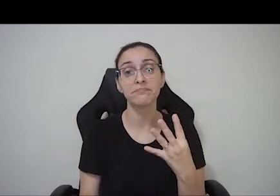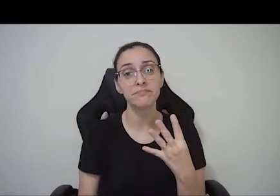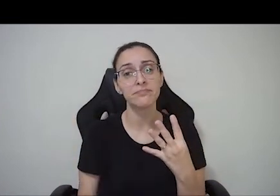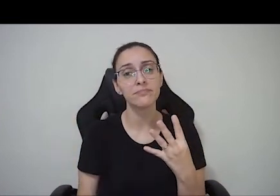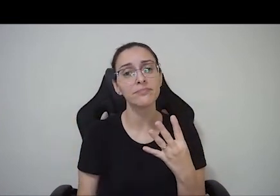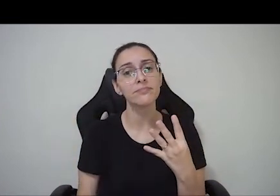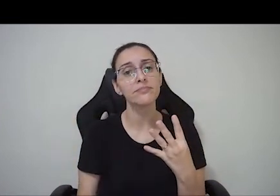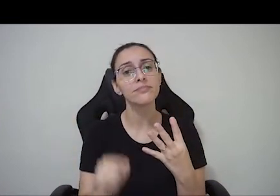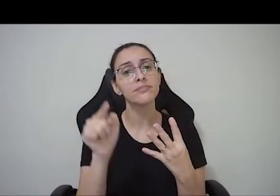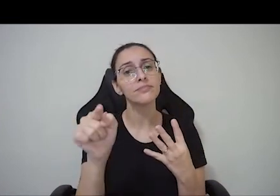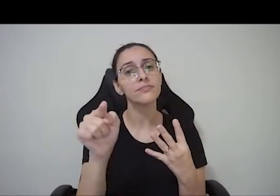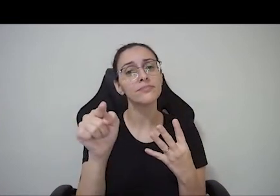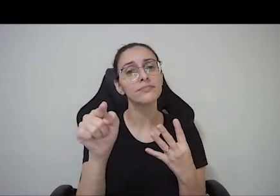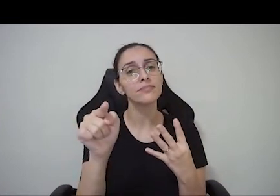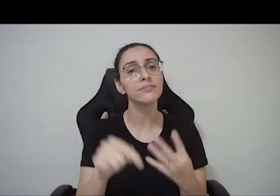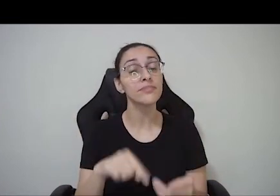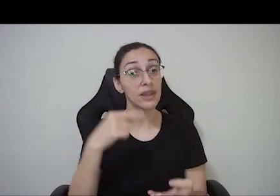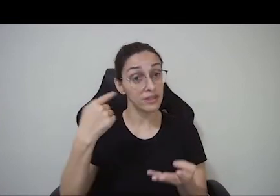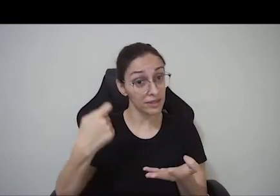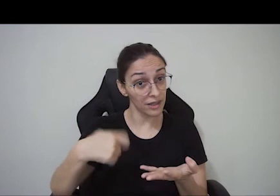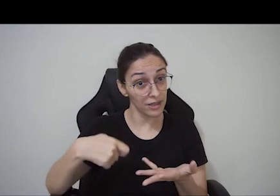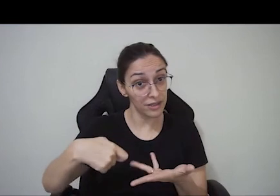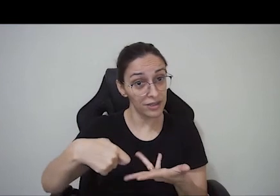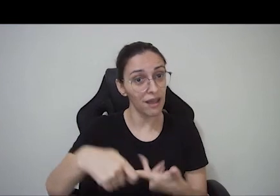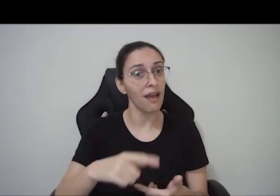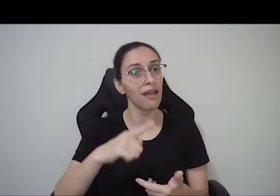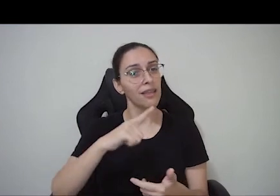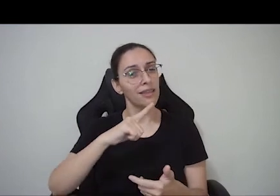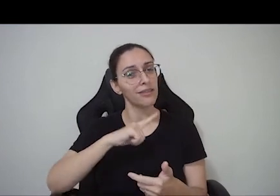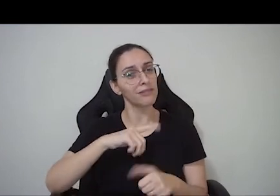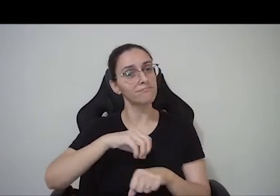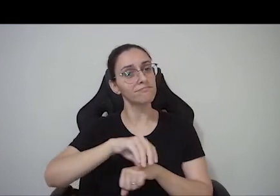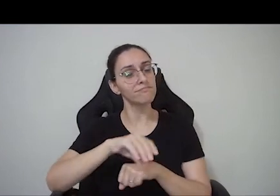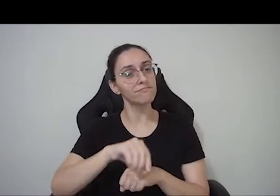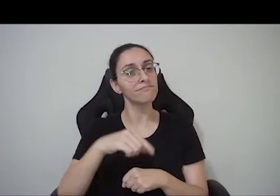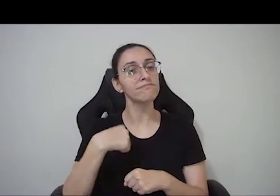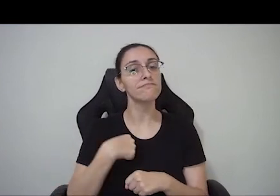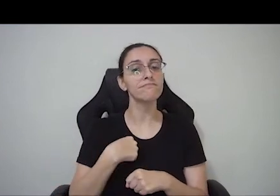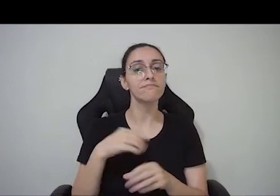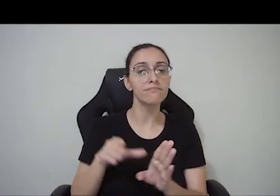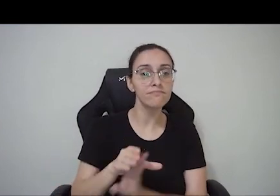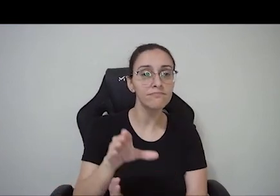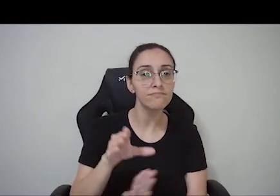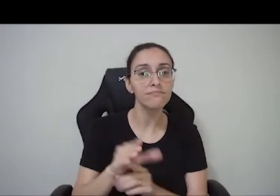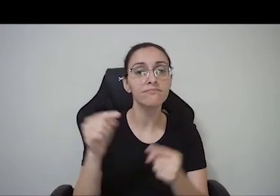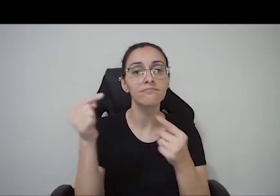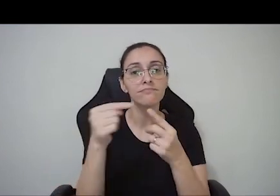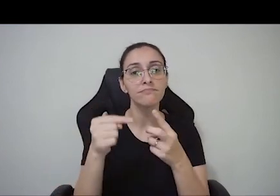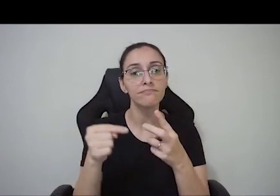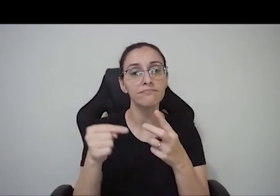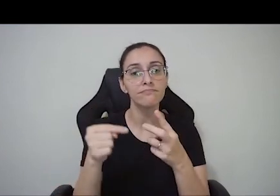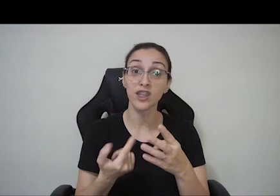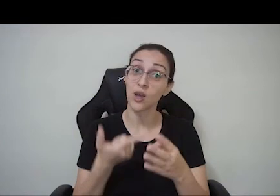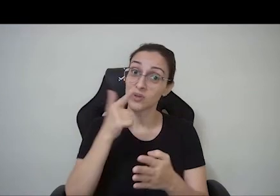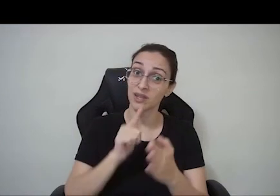E aí, dos princípios, saem recomendações, e as recomendações derivam em critérios de